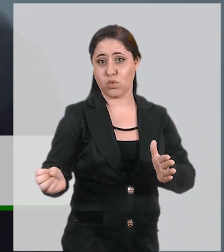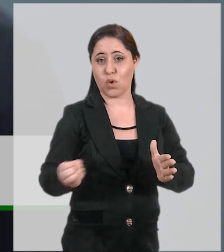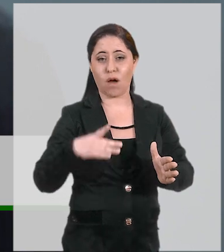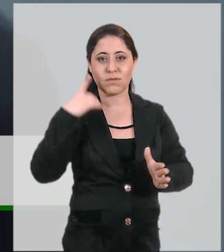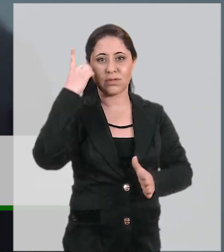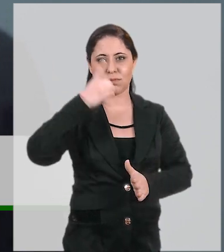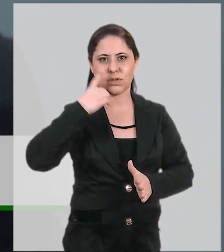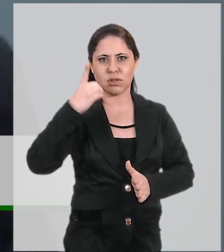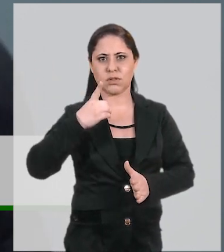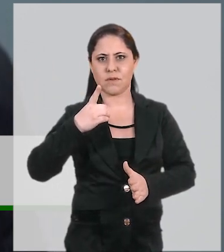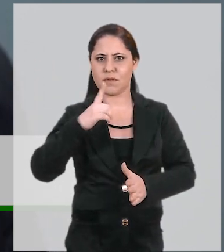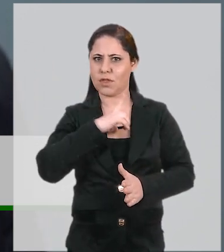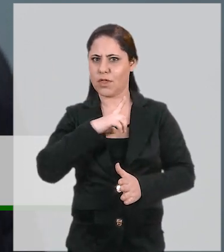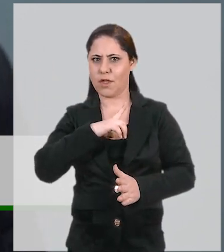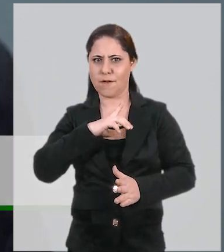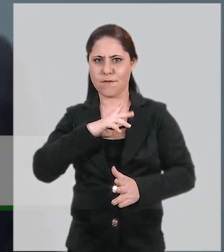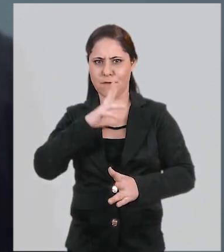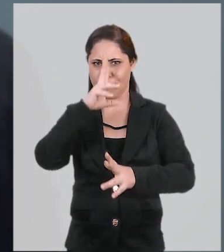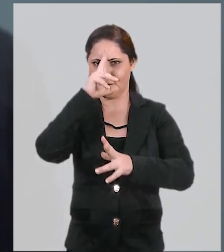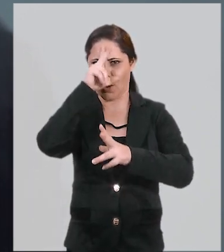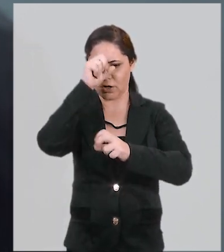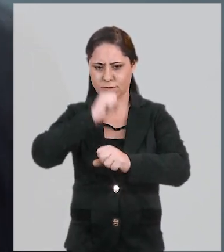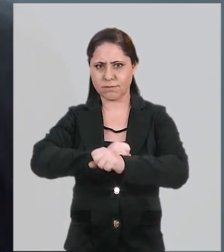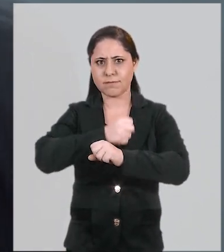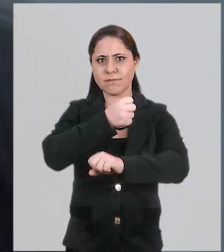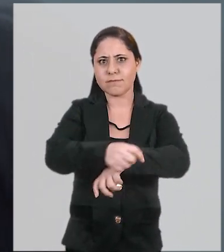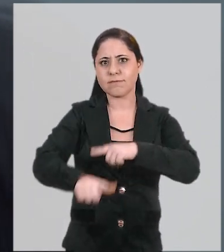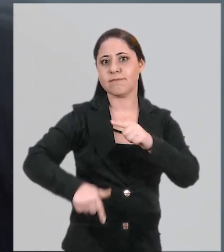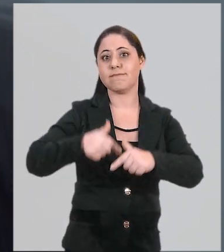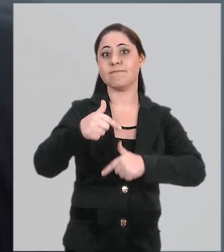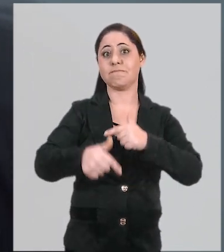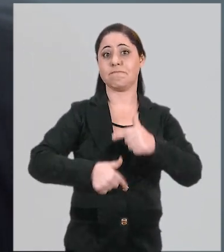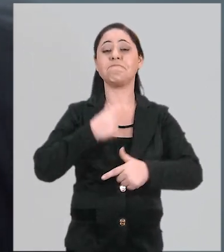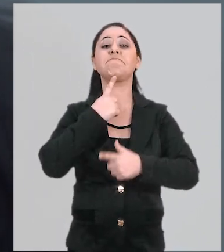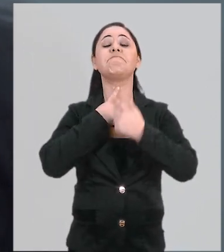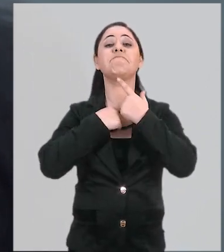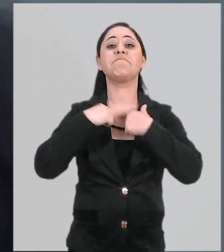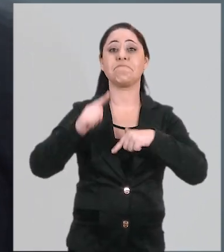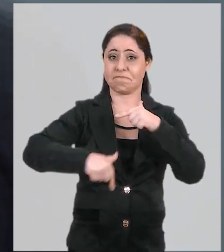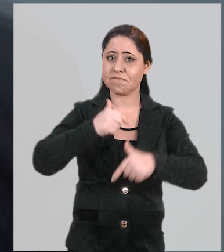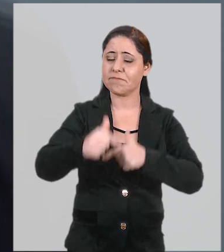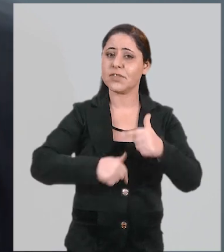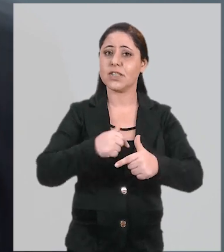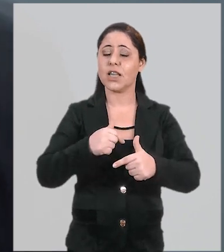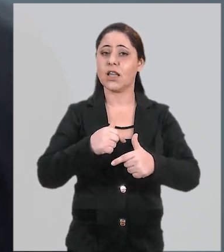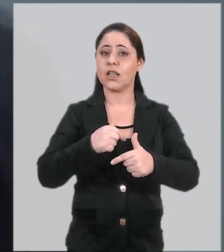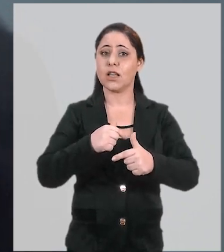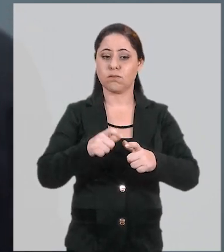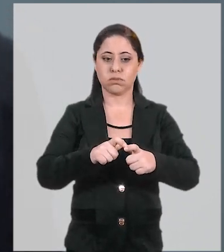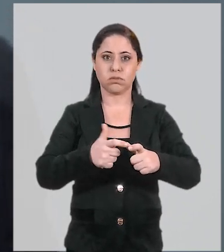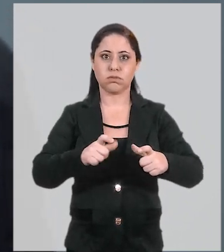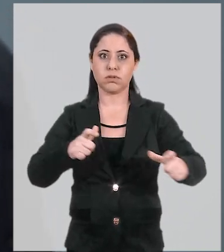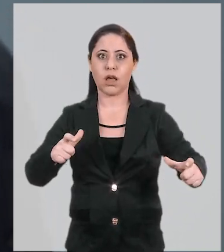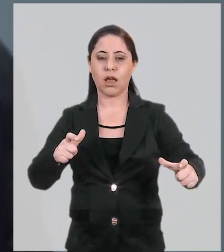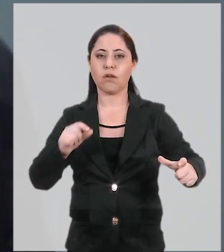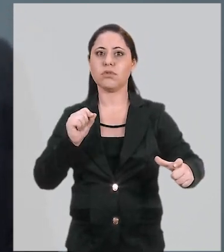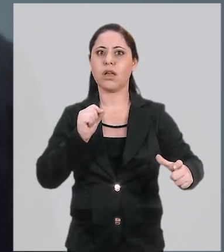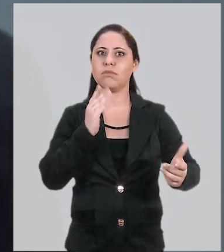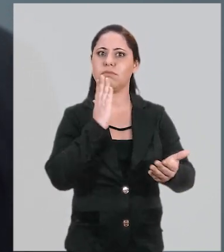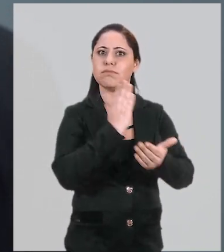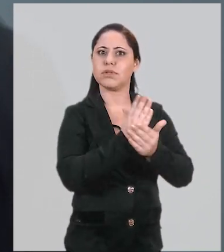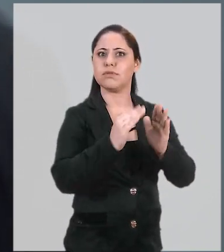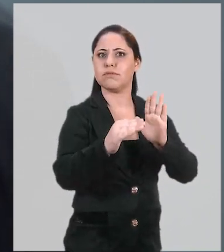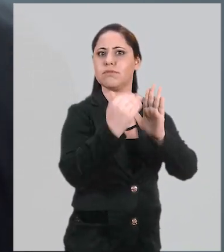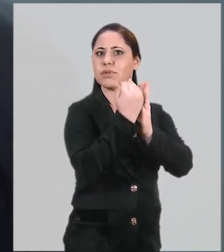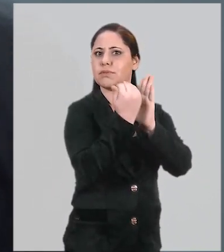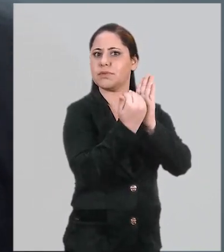seja, chegaram com todo o gás de poder mostrar trabalho na casa. E com isso, obviamente, que gera uma demanda muito grande na Comissão de Constituição e Justiça,